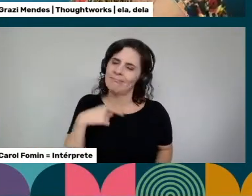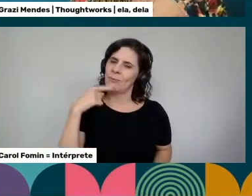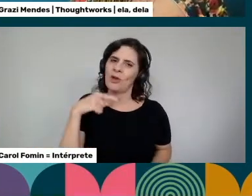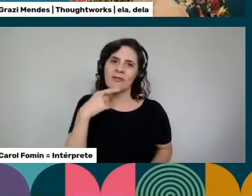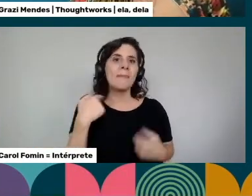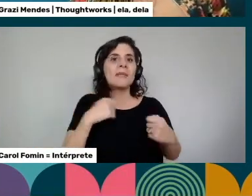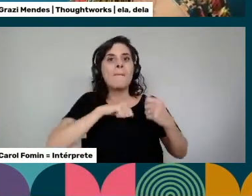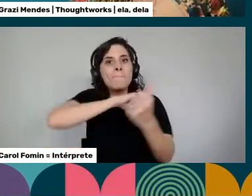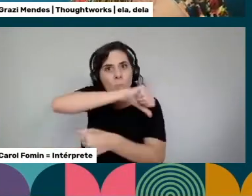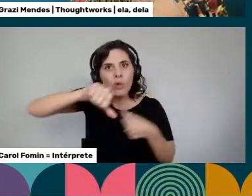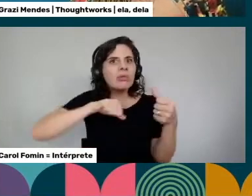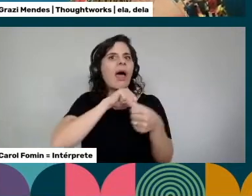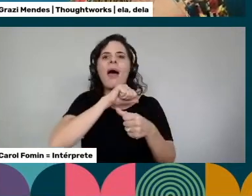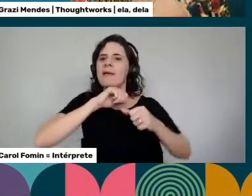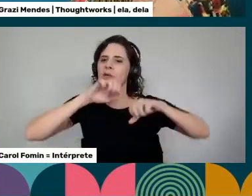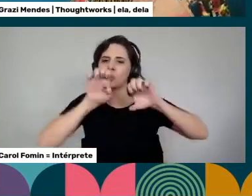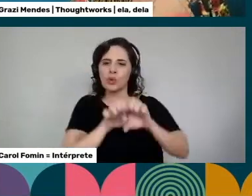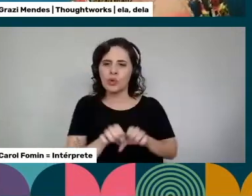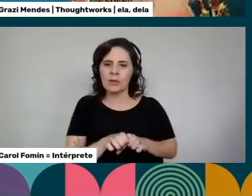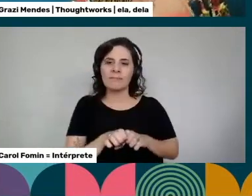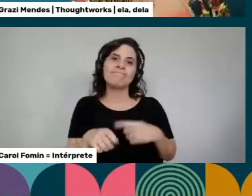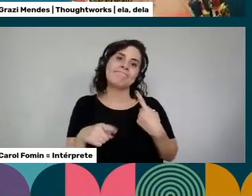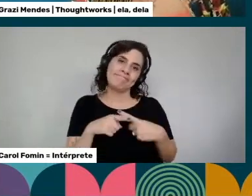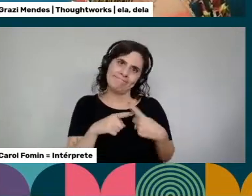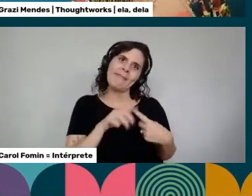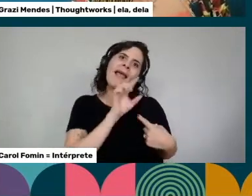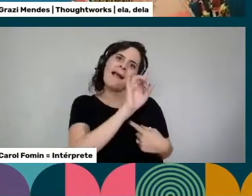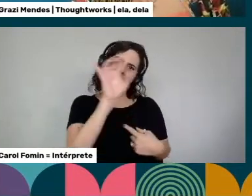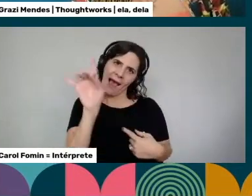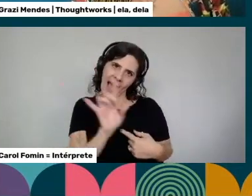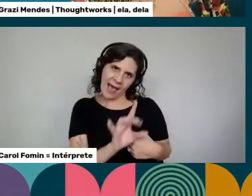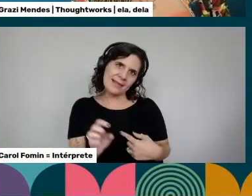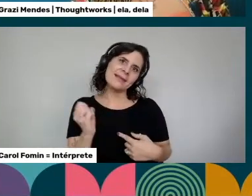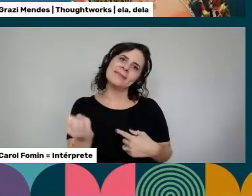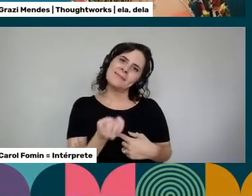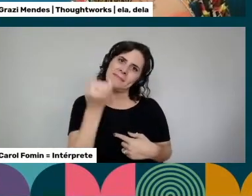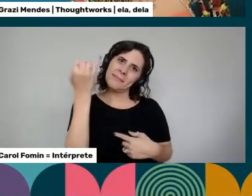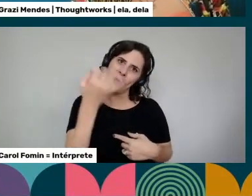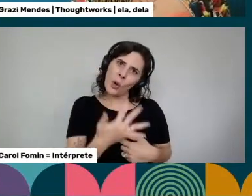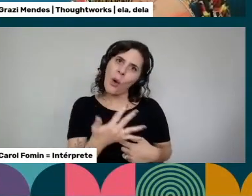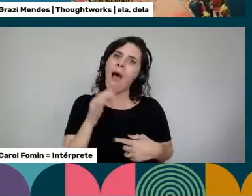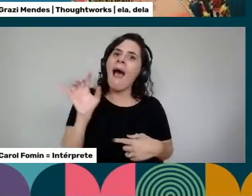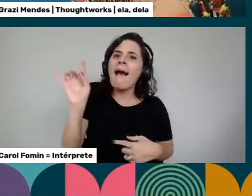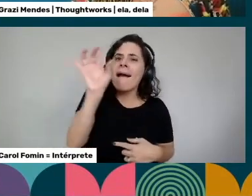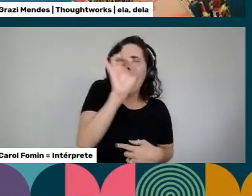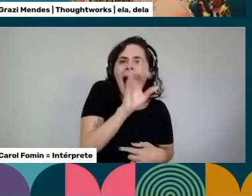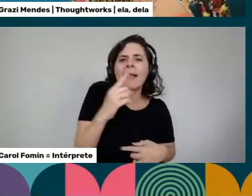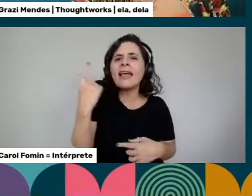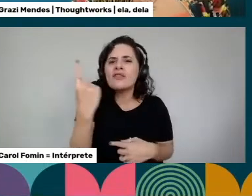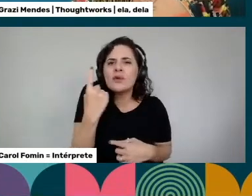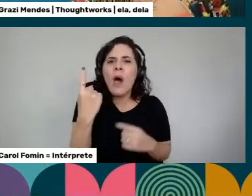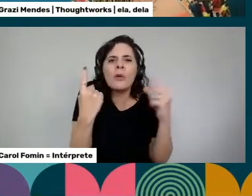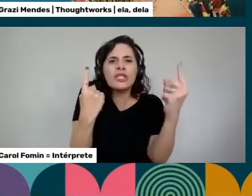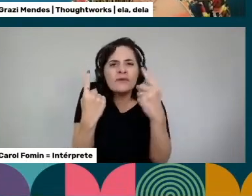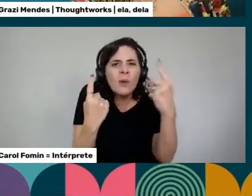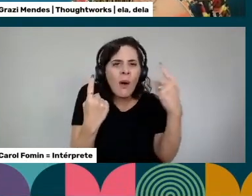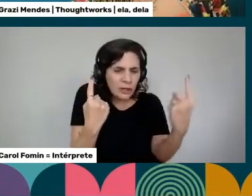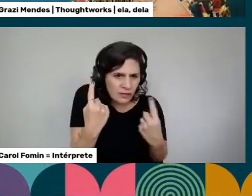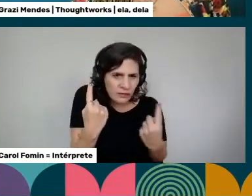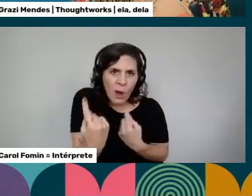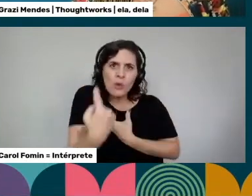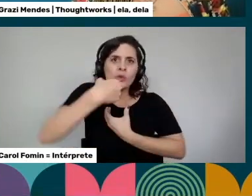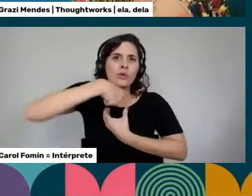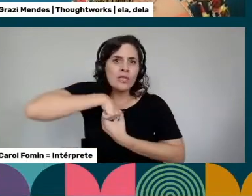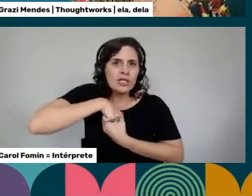porque justamente como todo mundo aqui falou, cada pessoa tem sua individualidade e as suas subjetividades e as suas necessidades específicas, né,